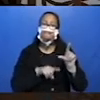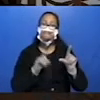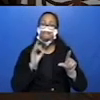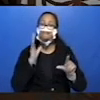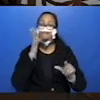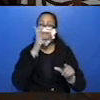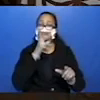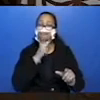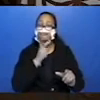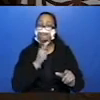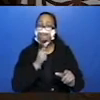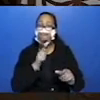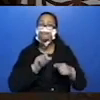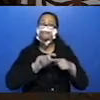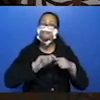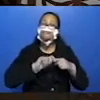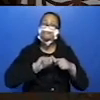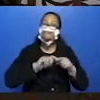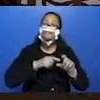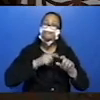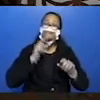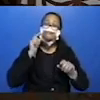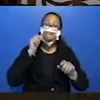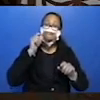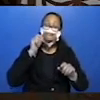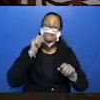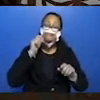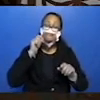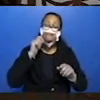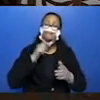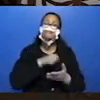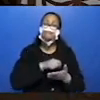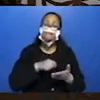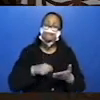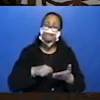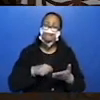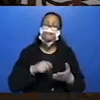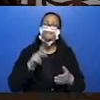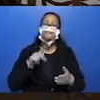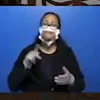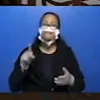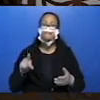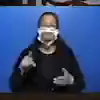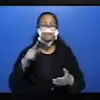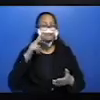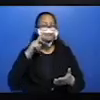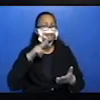aperta o lápis com capricho para o professor poder enxergar, tá?